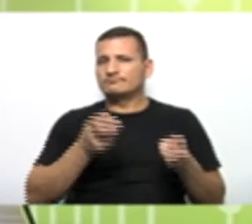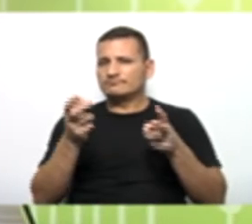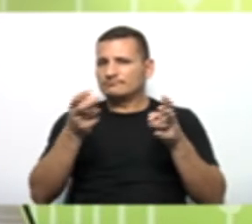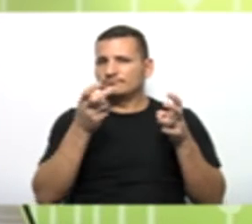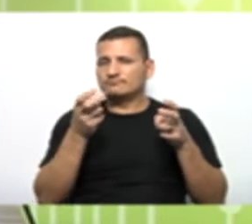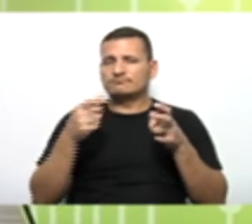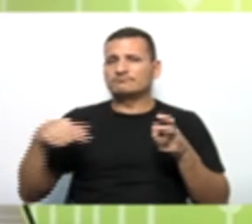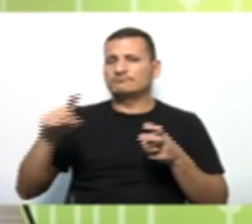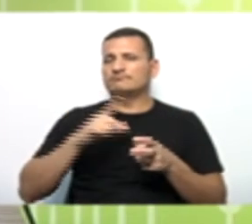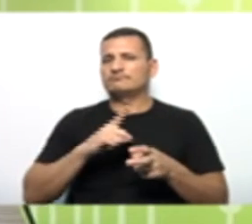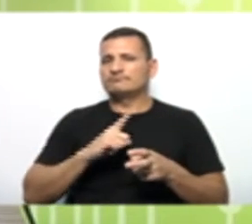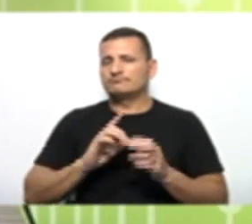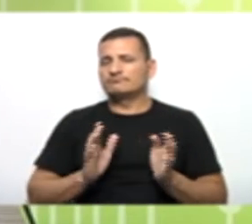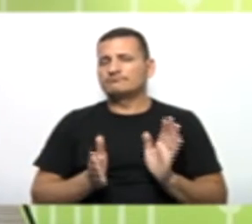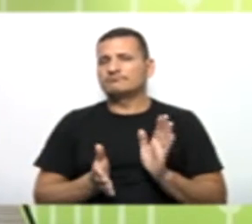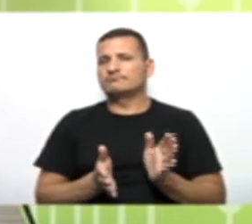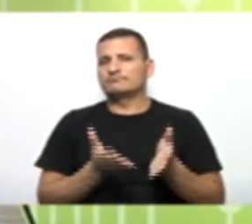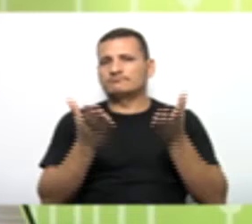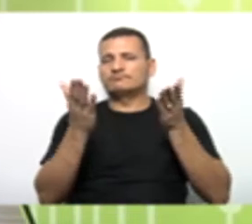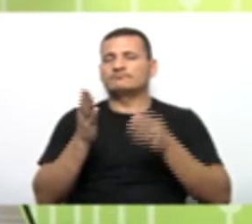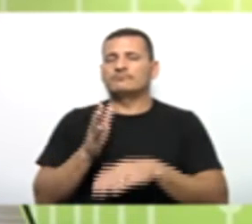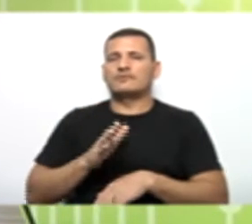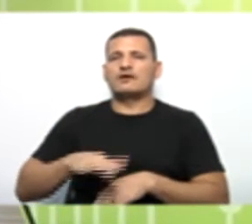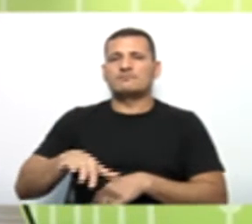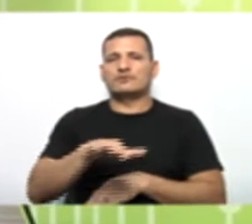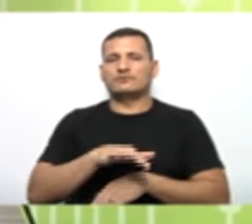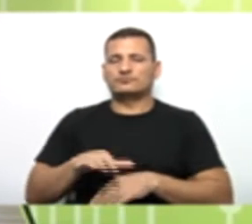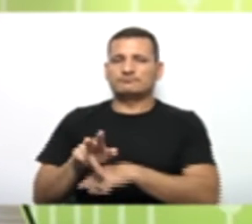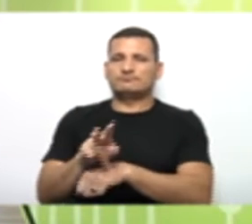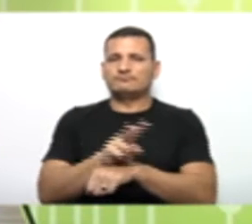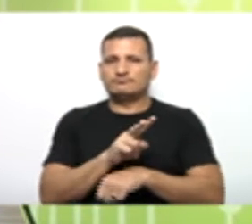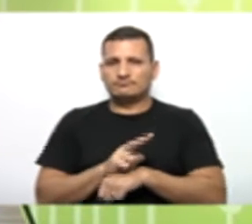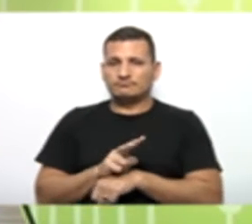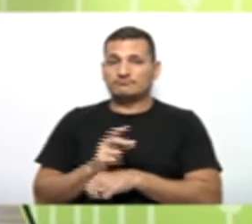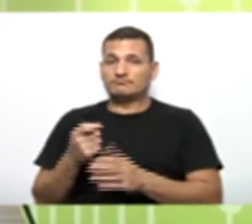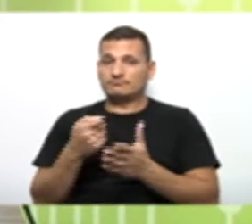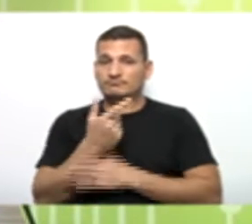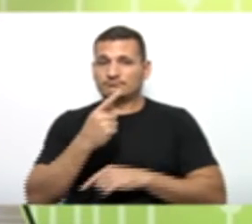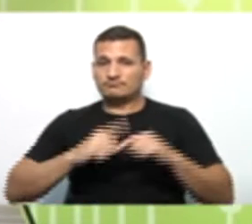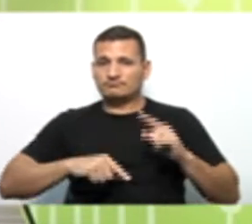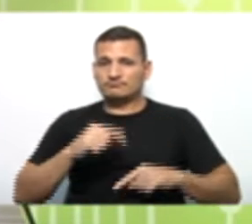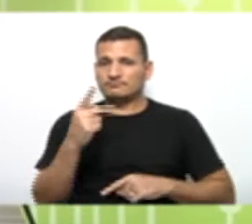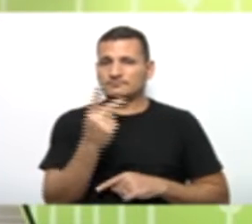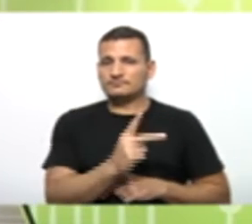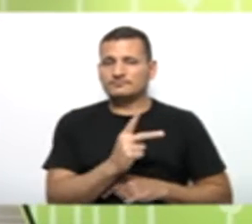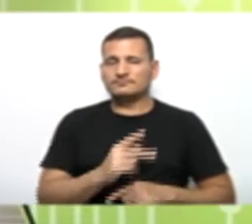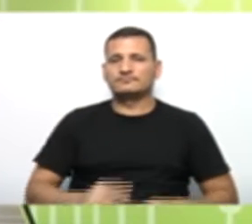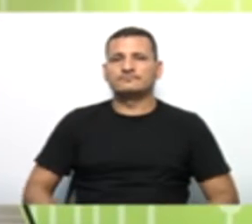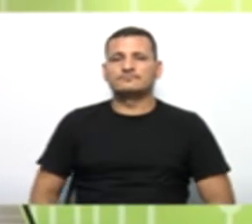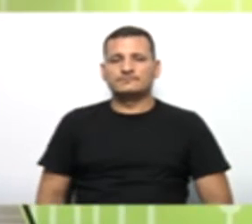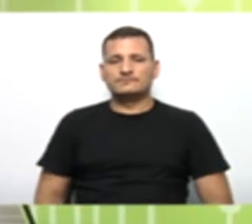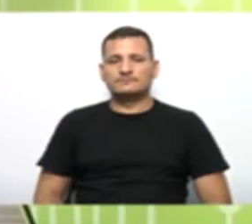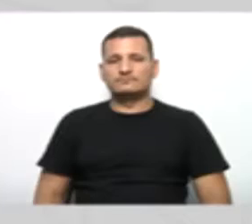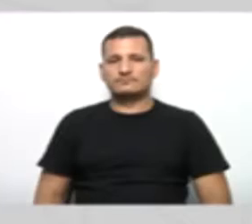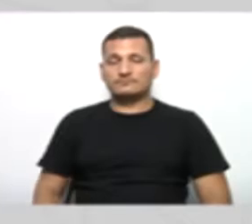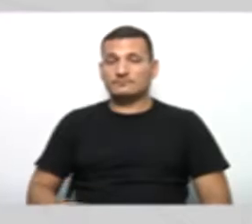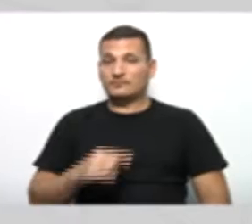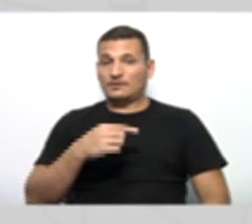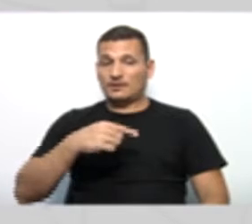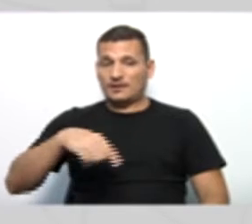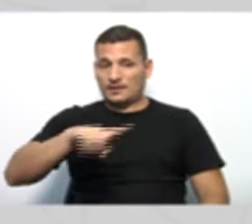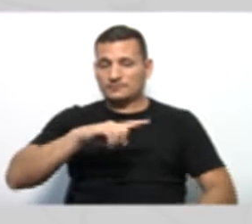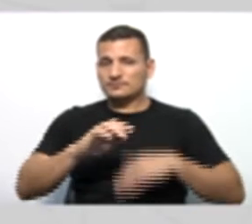eles estão promovendo a proteção ao meio ambiente quando compram os produtos daquela empresa. Assim, essas empresas